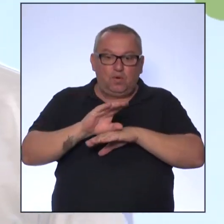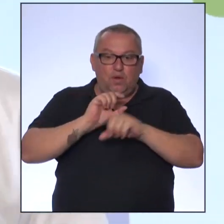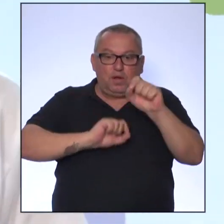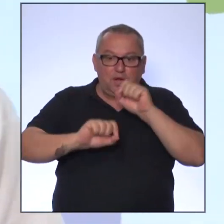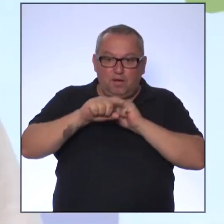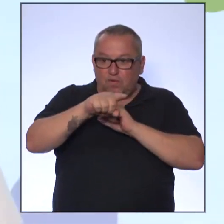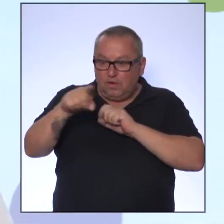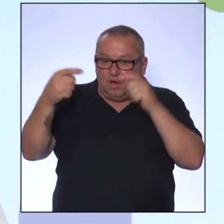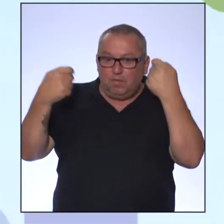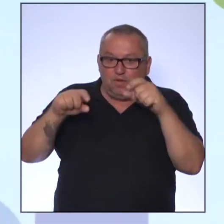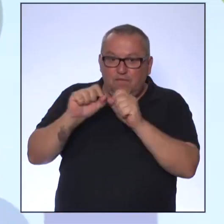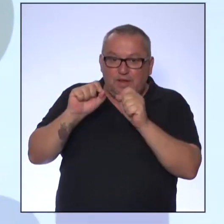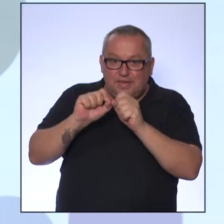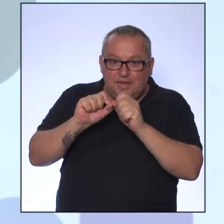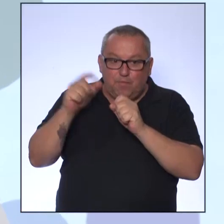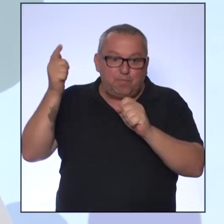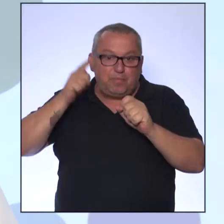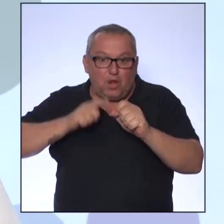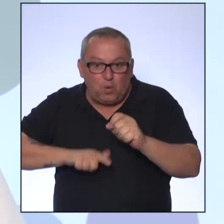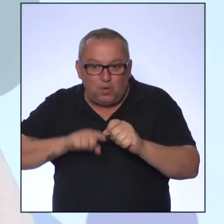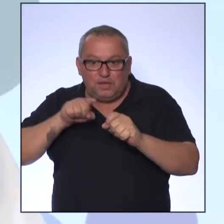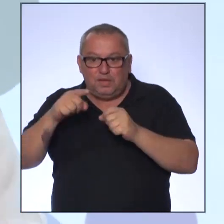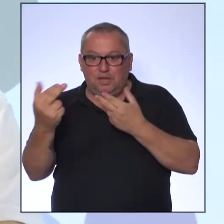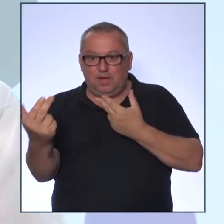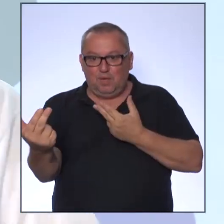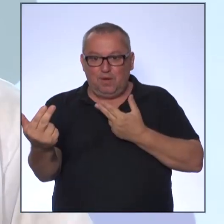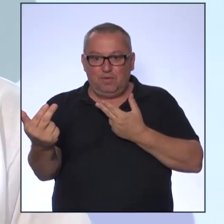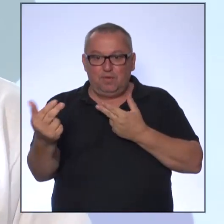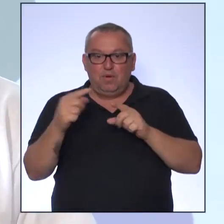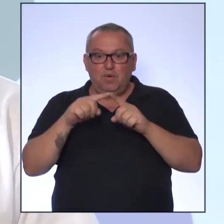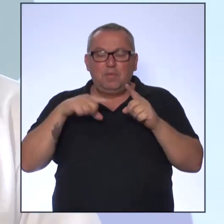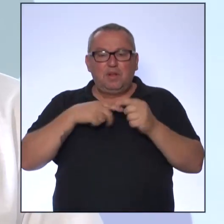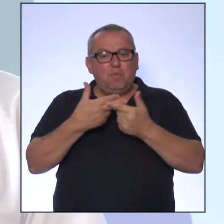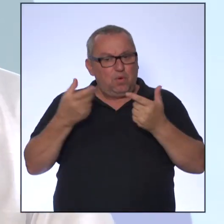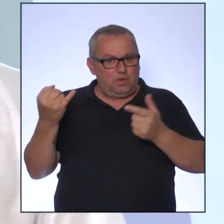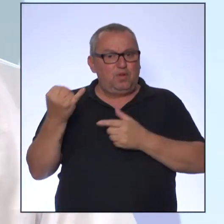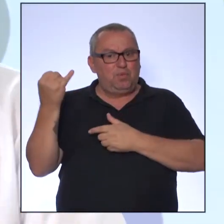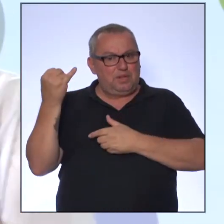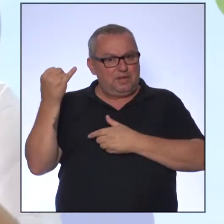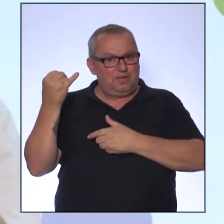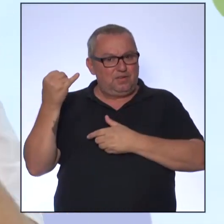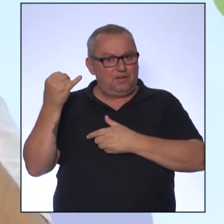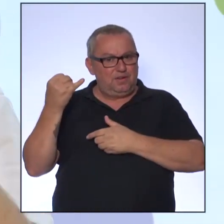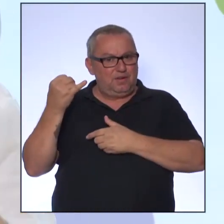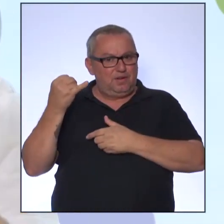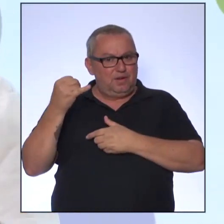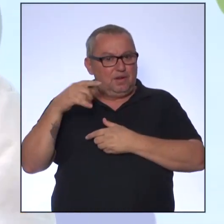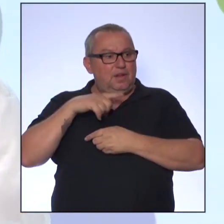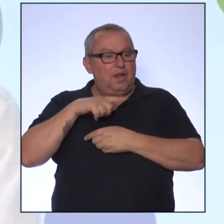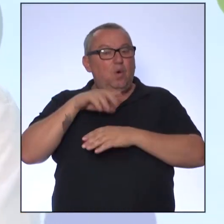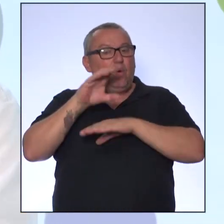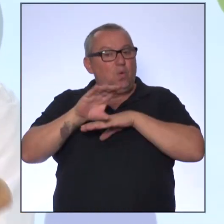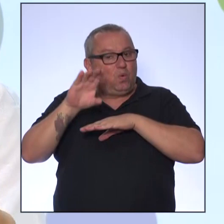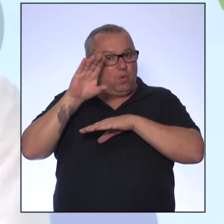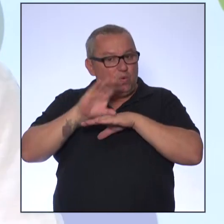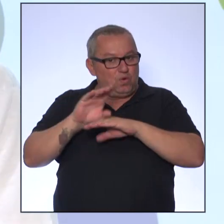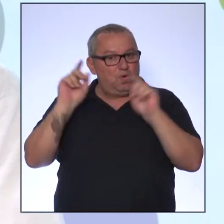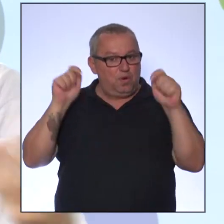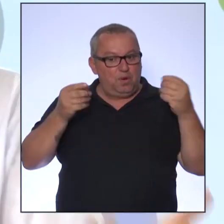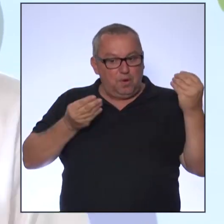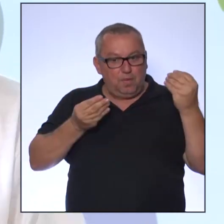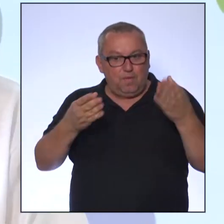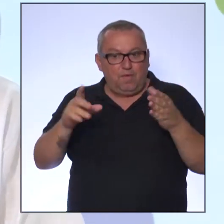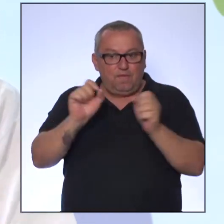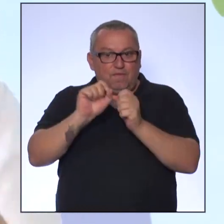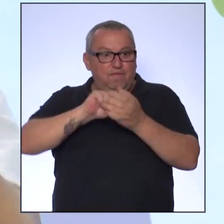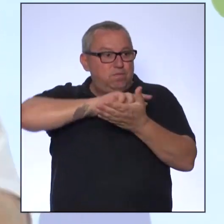que vocês precisam fazer para exercer aquela profissão. Mas tem uma coisa muito importante aqui. Um determinado curso pode possibilitar que você